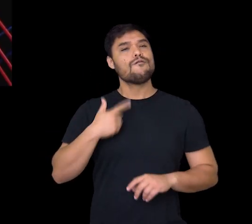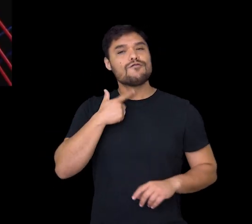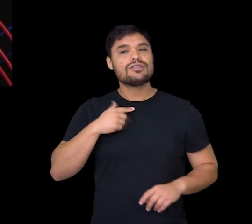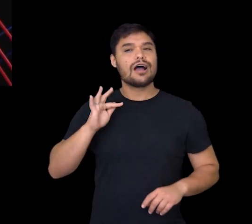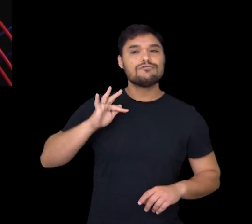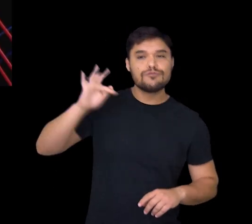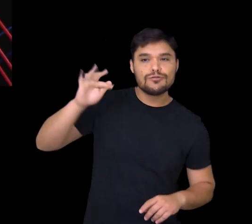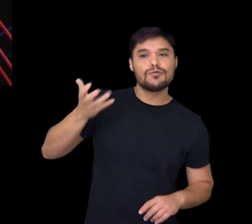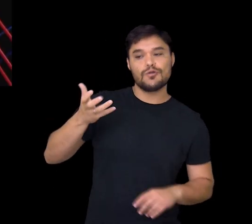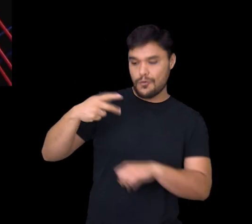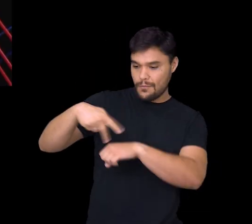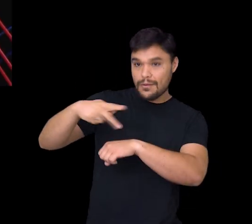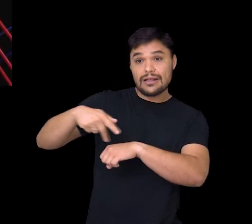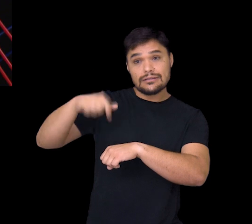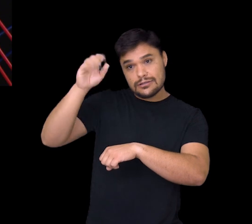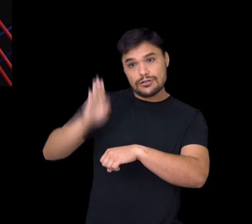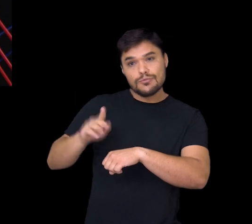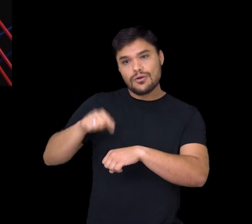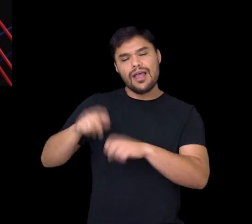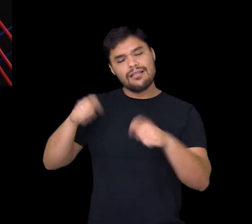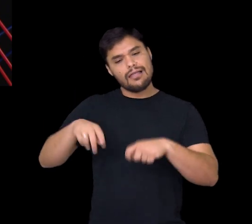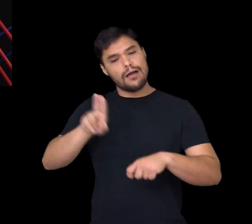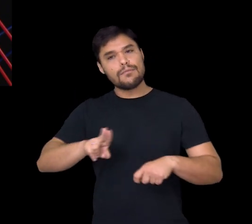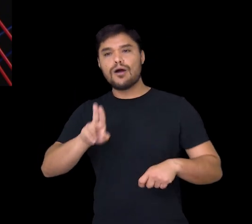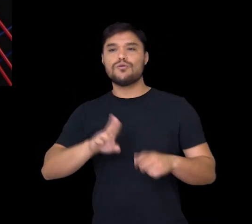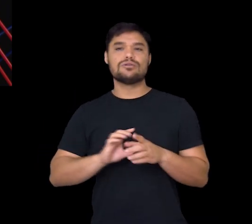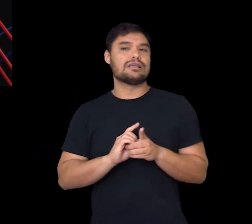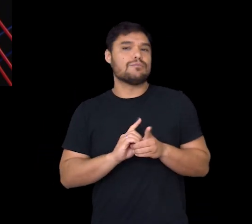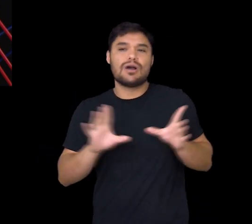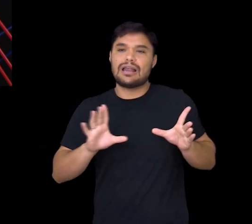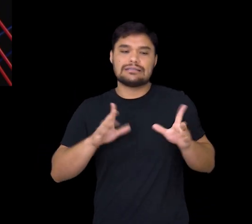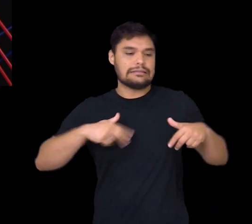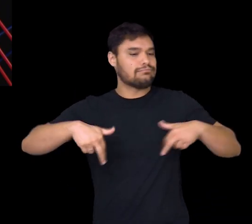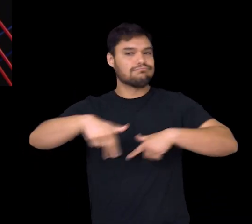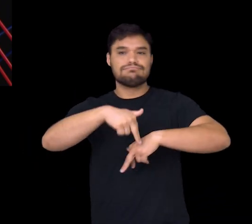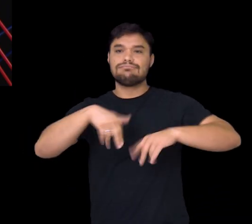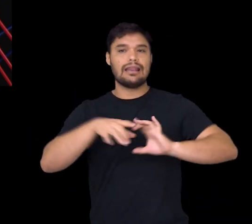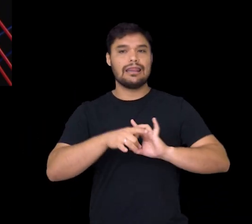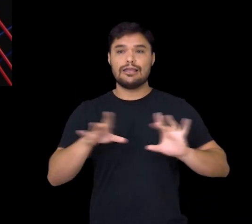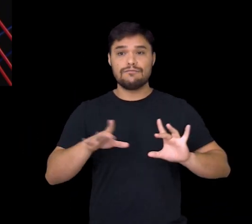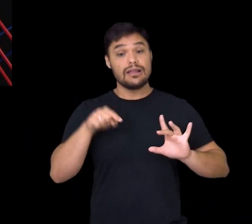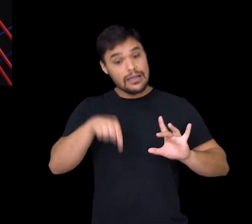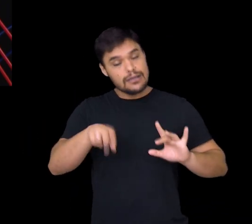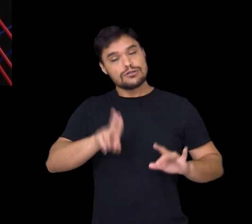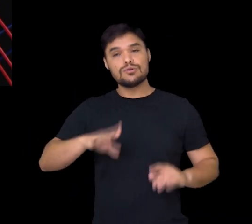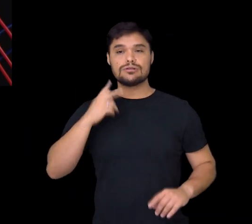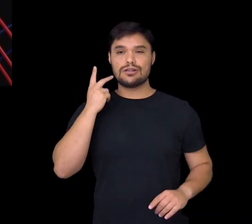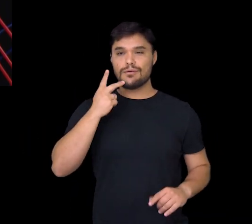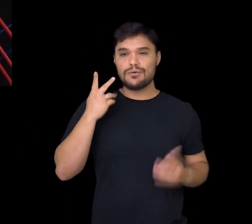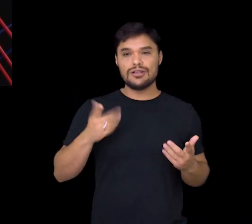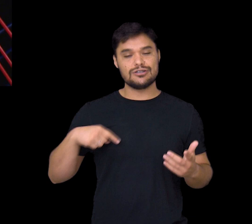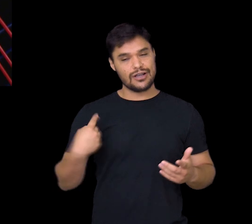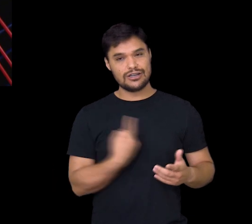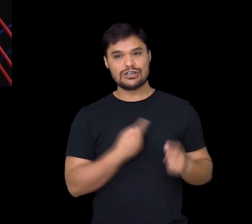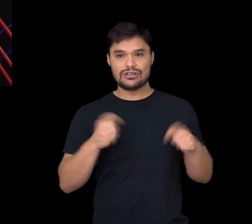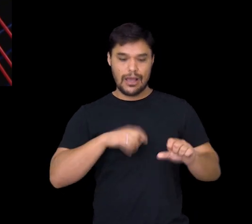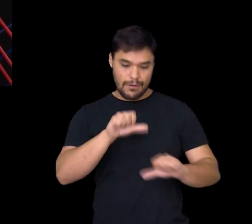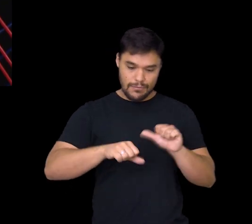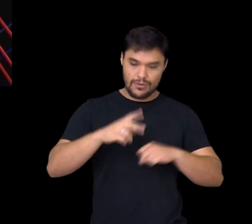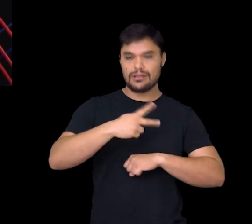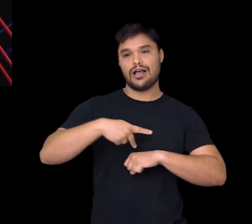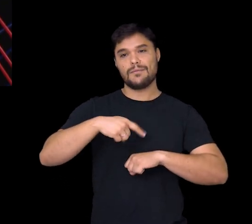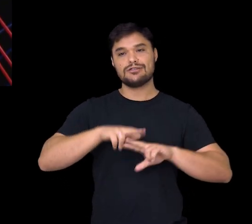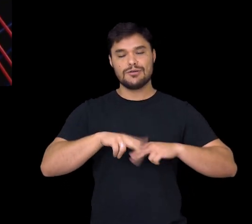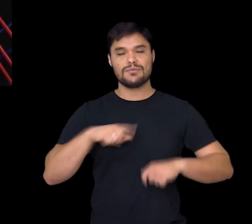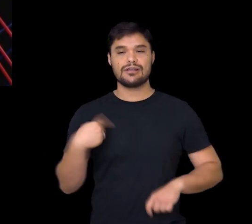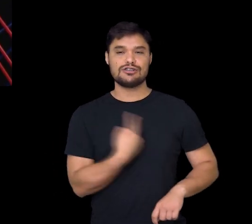sonho com o Brasil que as mulheres possam ter o direito do exercício pleno da democracia, de ir e vir. E tem que ser através da política que a gente mude